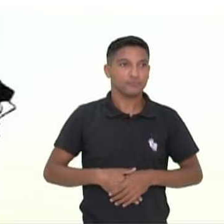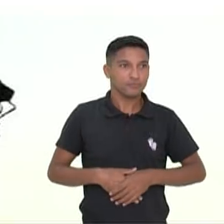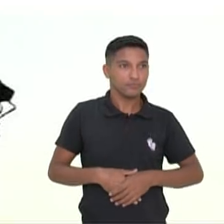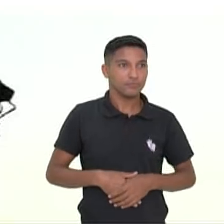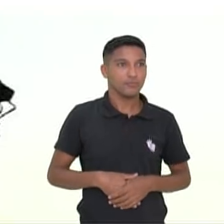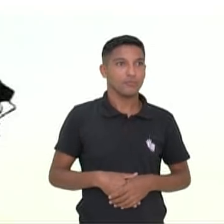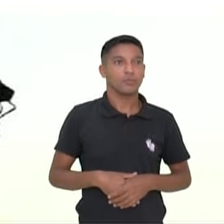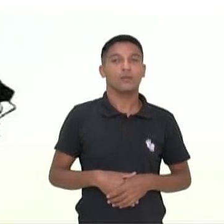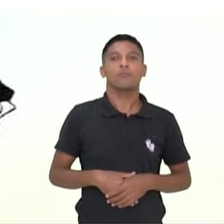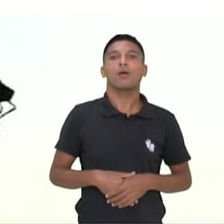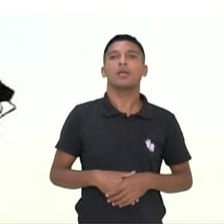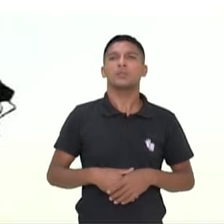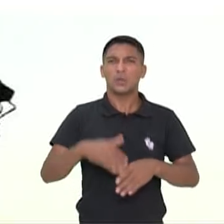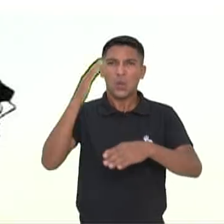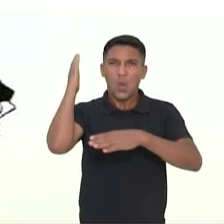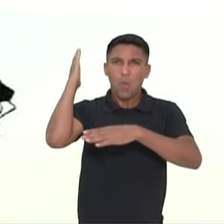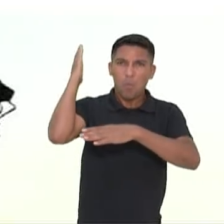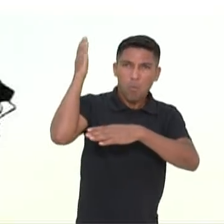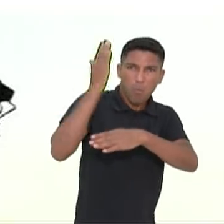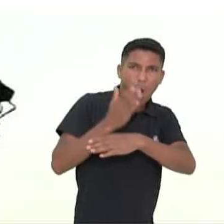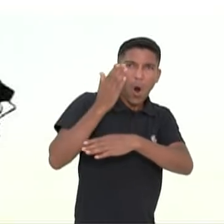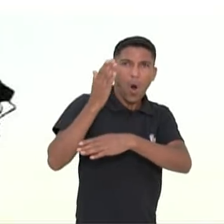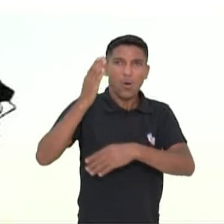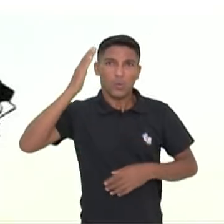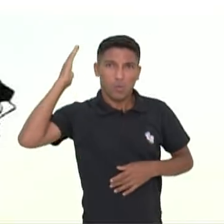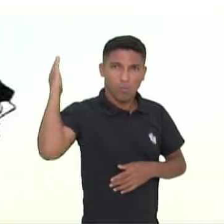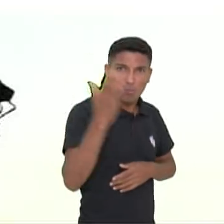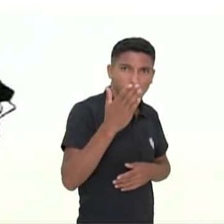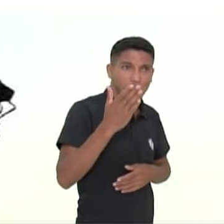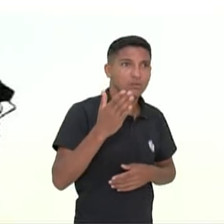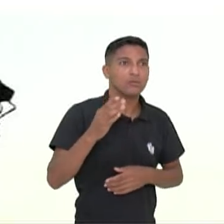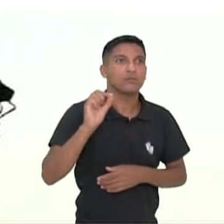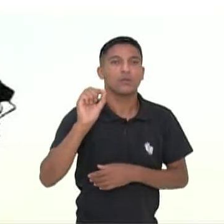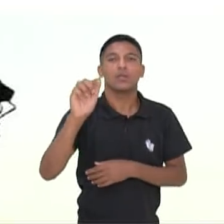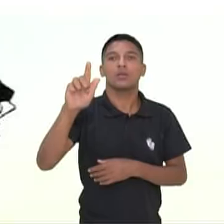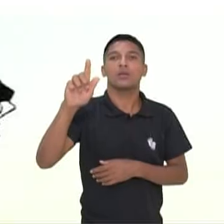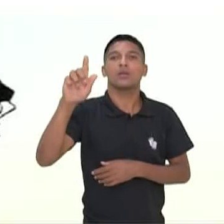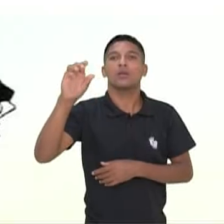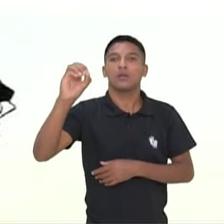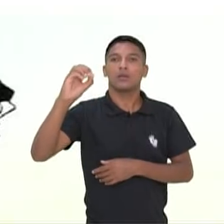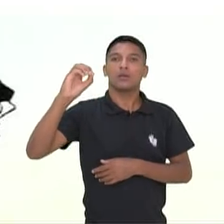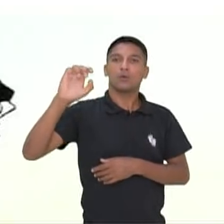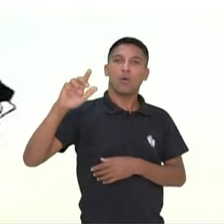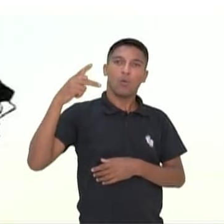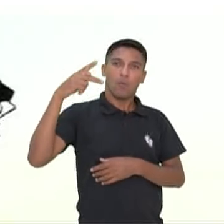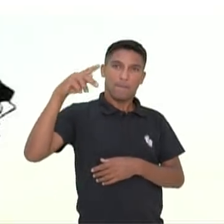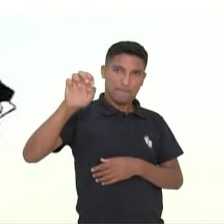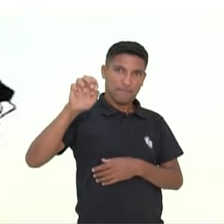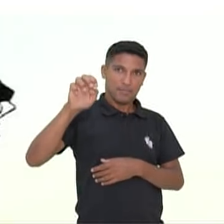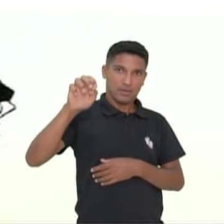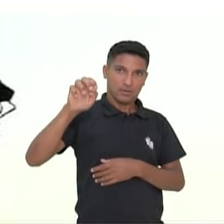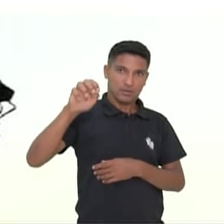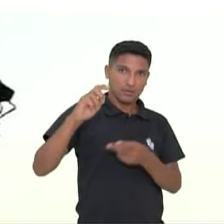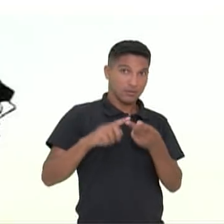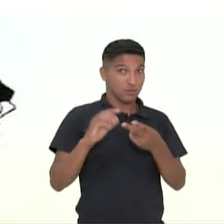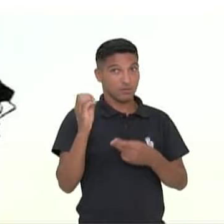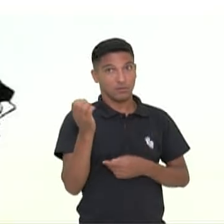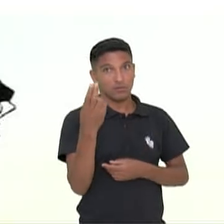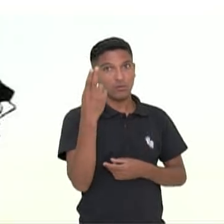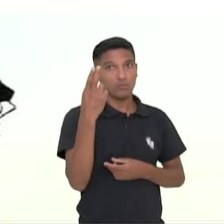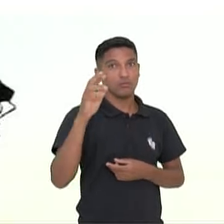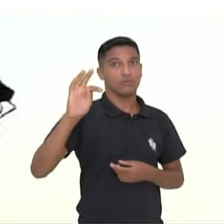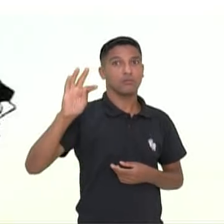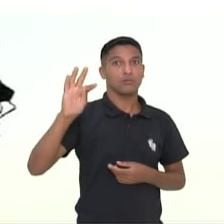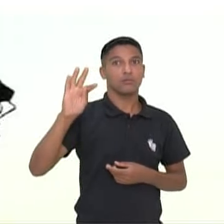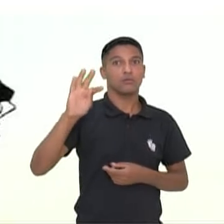Quais são os golpes, né? Aqui está com o nome de golpes, mas o correto seriam quais são as técnicas, né? O que é usado como